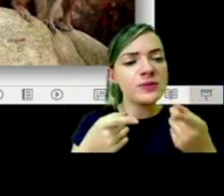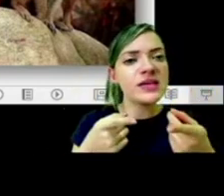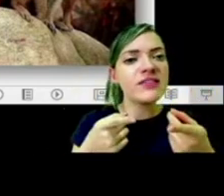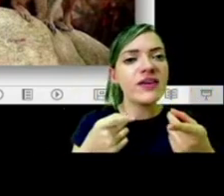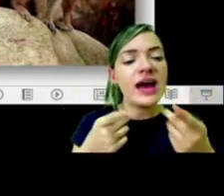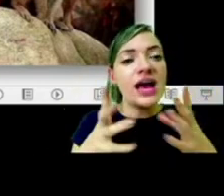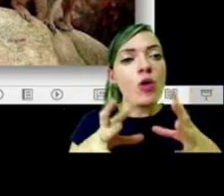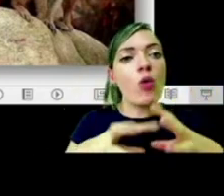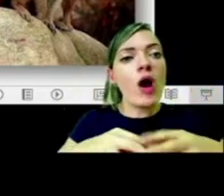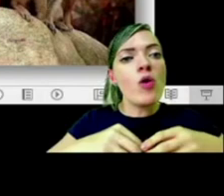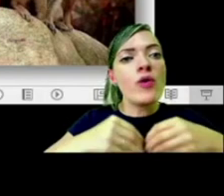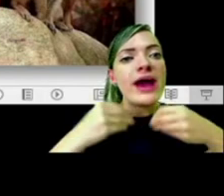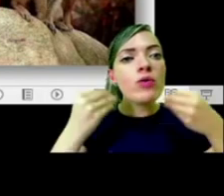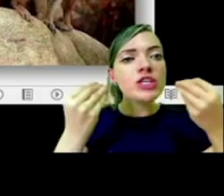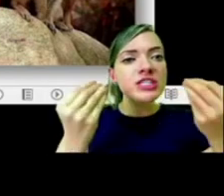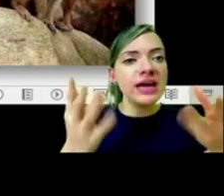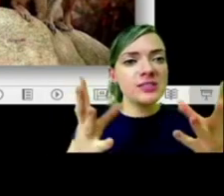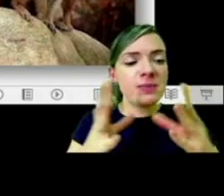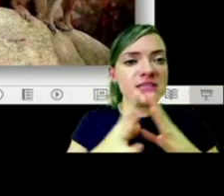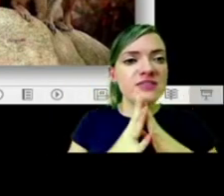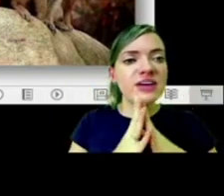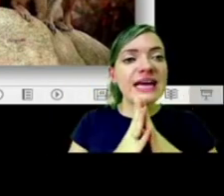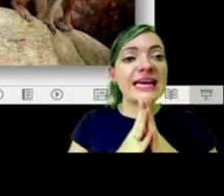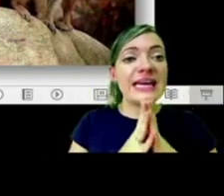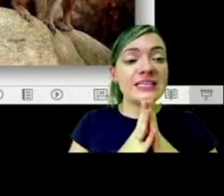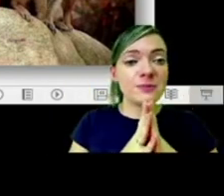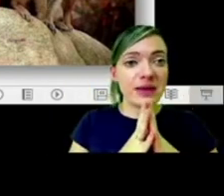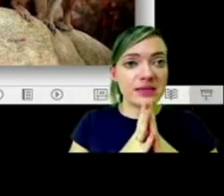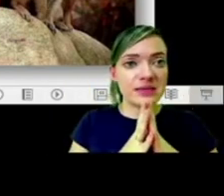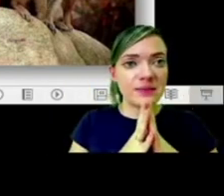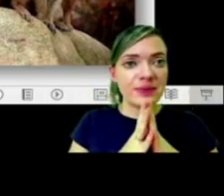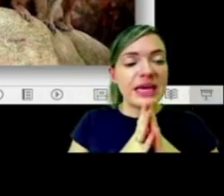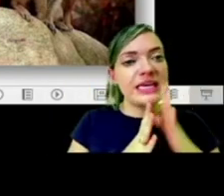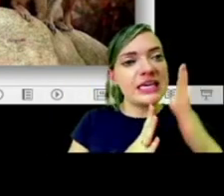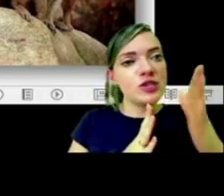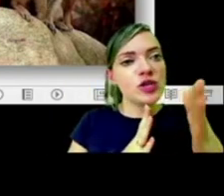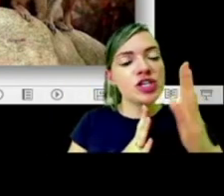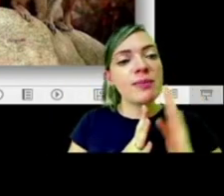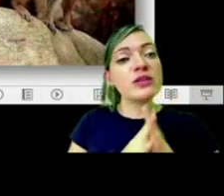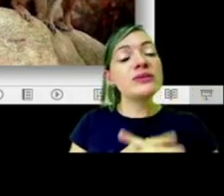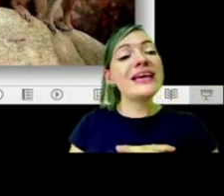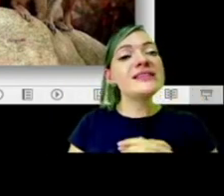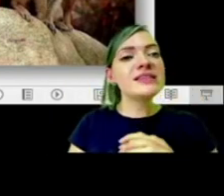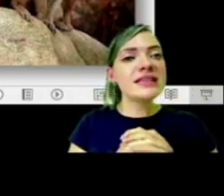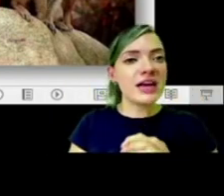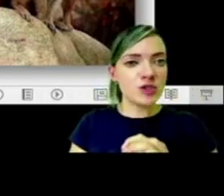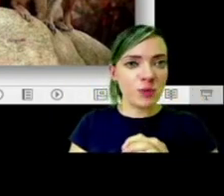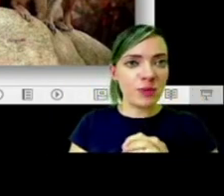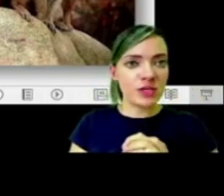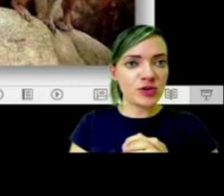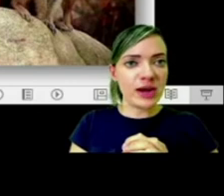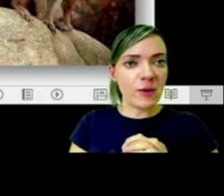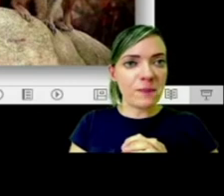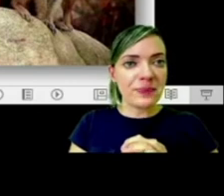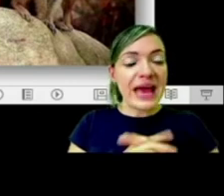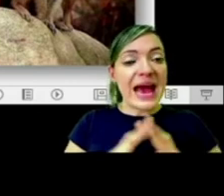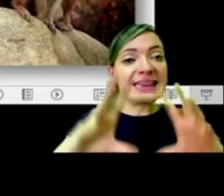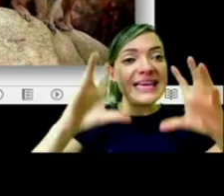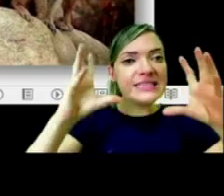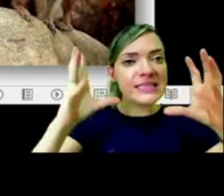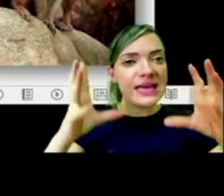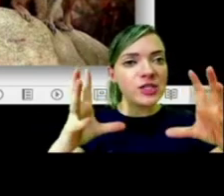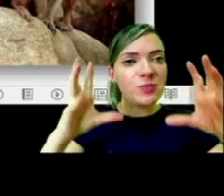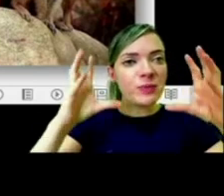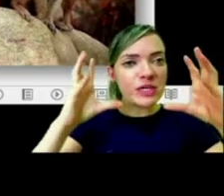a gente tem que observar qual é a quantidade específica daquela espécie. e isso é chamado densidade populacional.